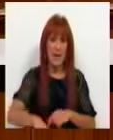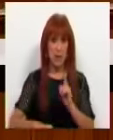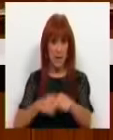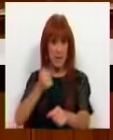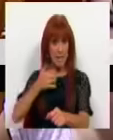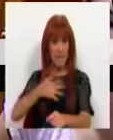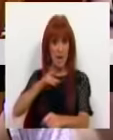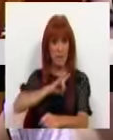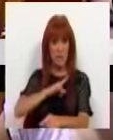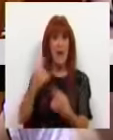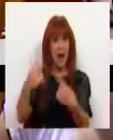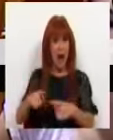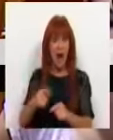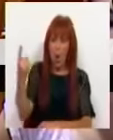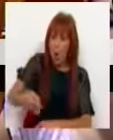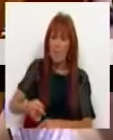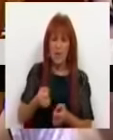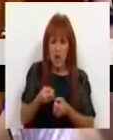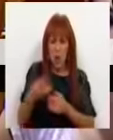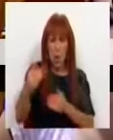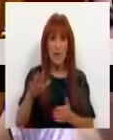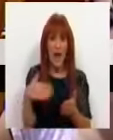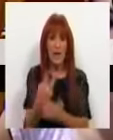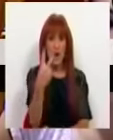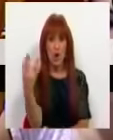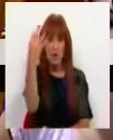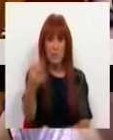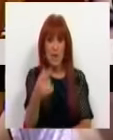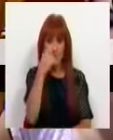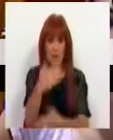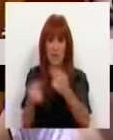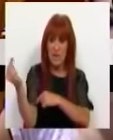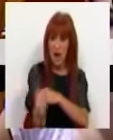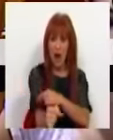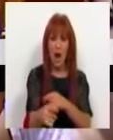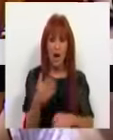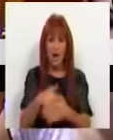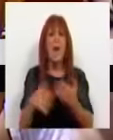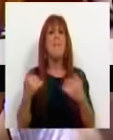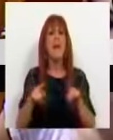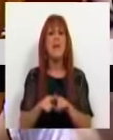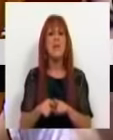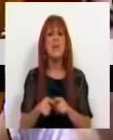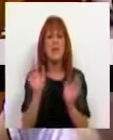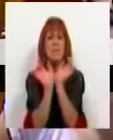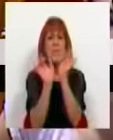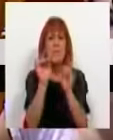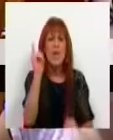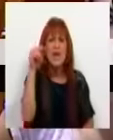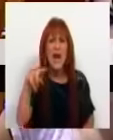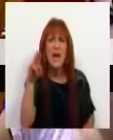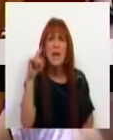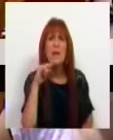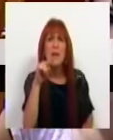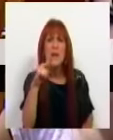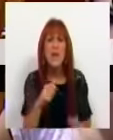nas empresas privadas existem uma obrigação de cotas até 2% de pessoas com deficiência, mas vai-se ao site do INR e